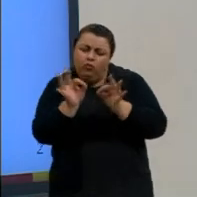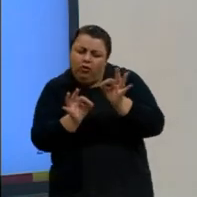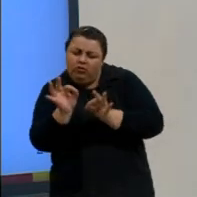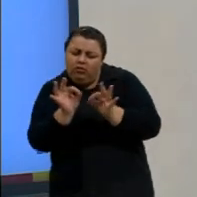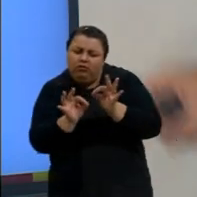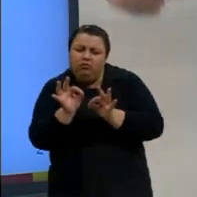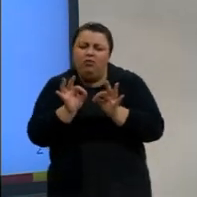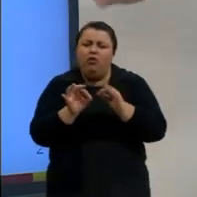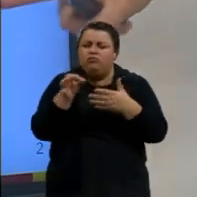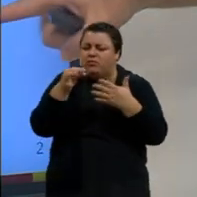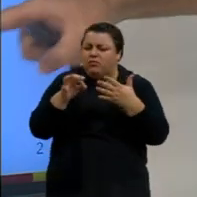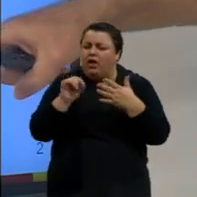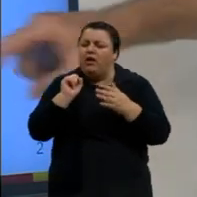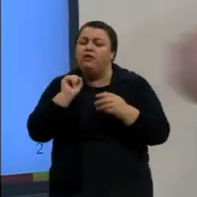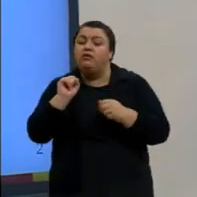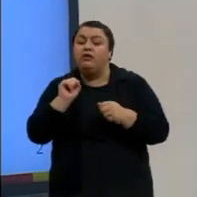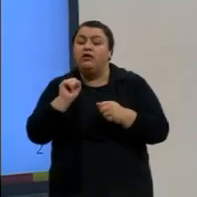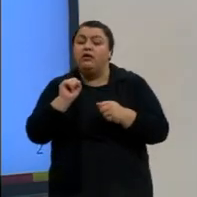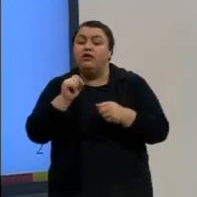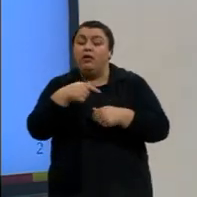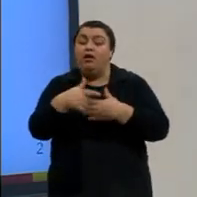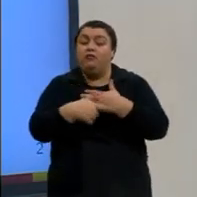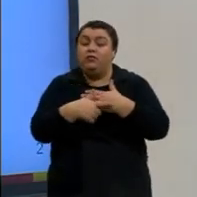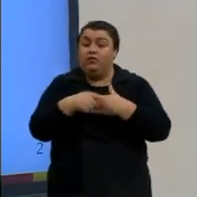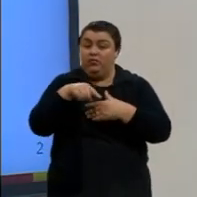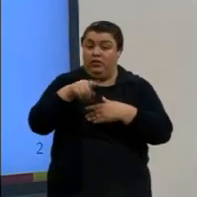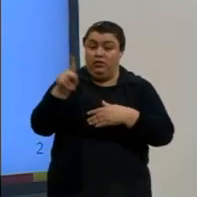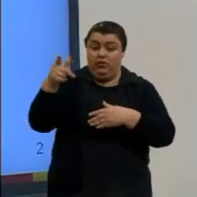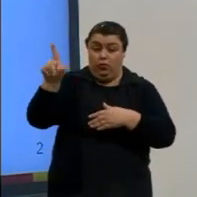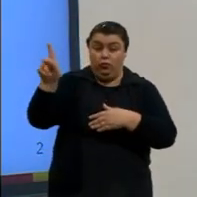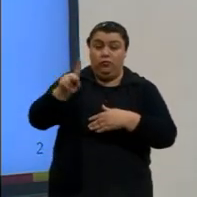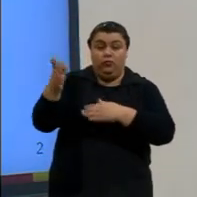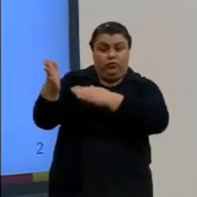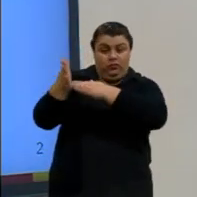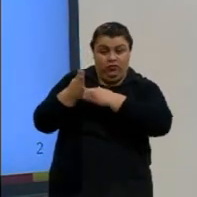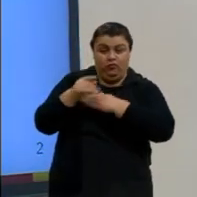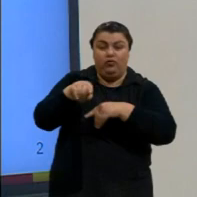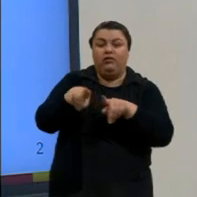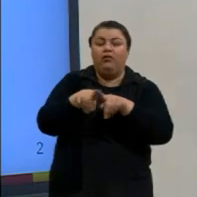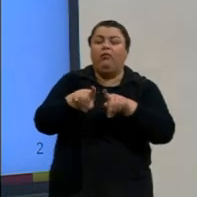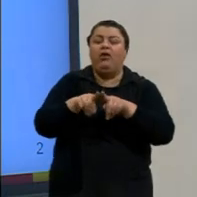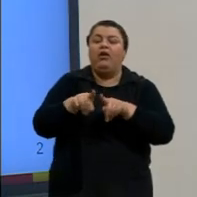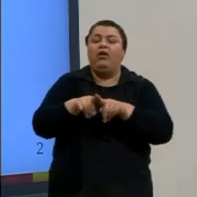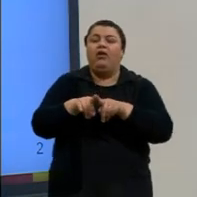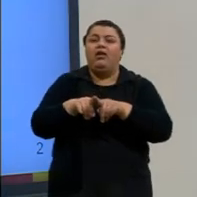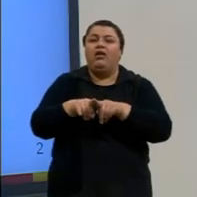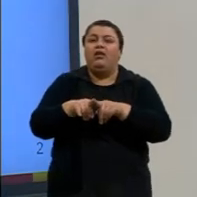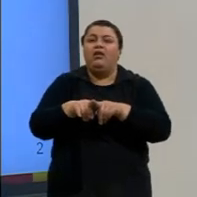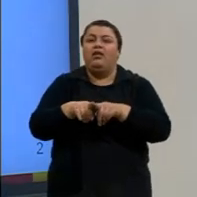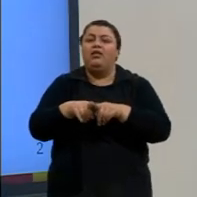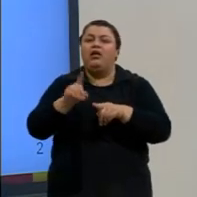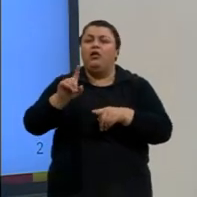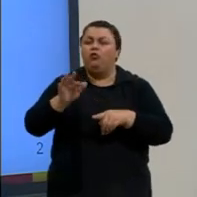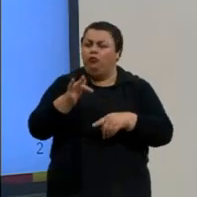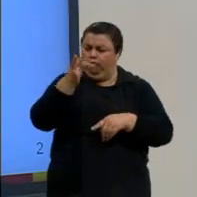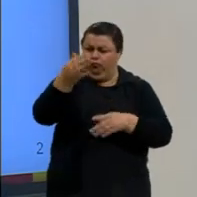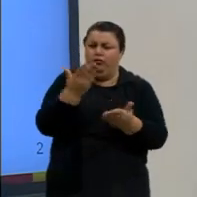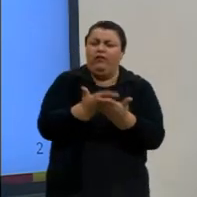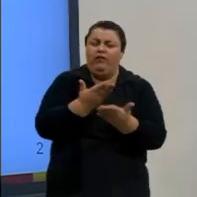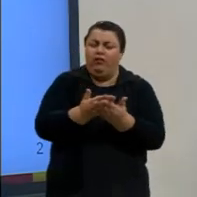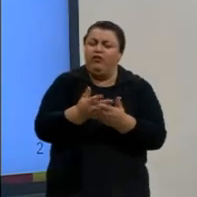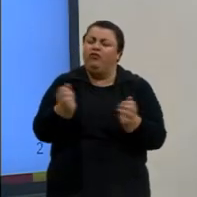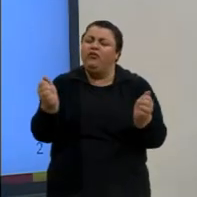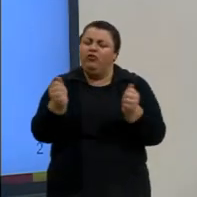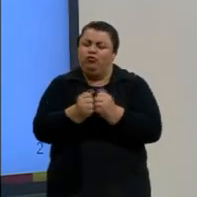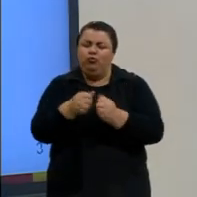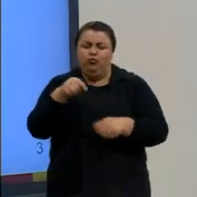necessários que esse o papel do curador do professor Jackson em aulas posteriores ele também estará presente aqui para